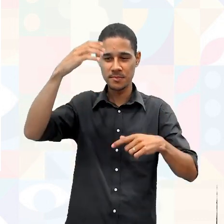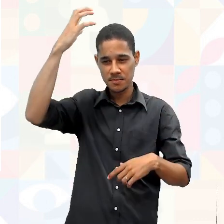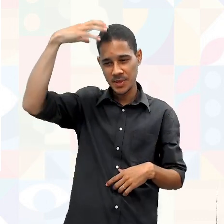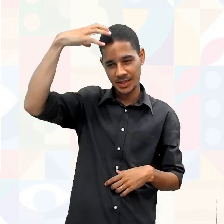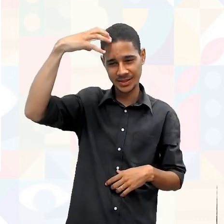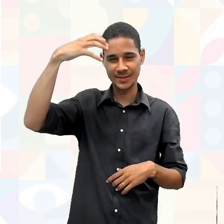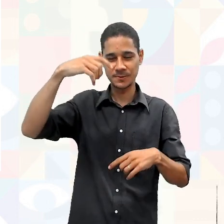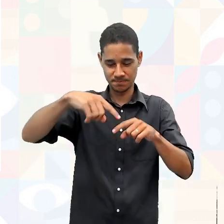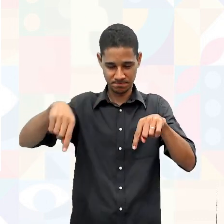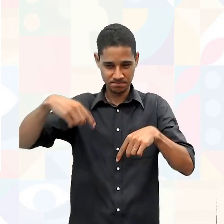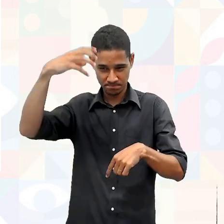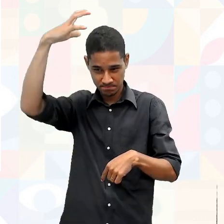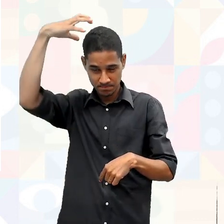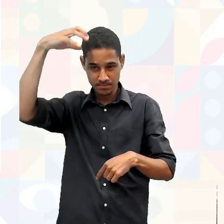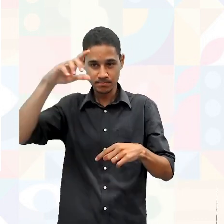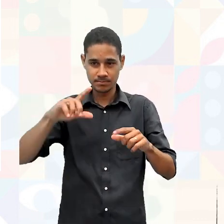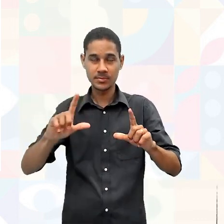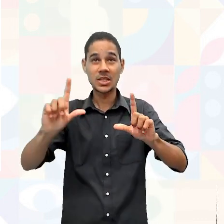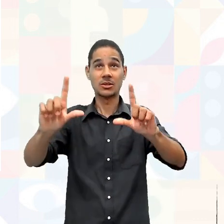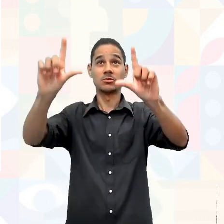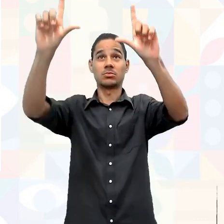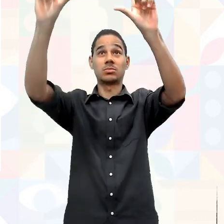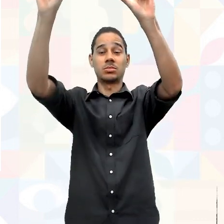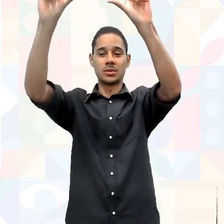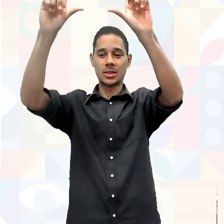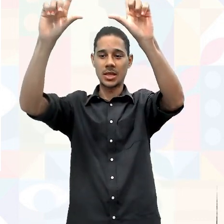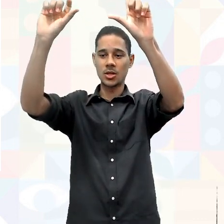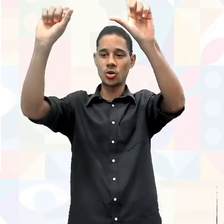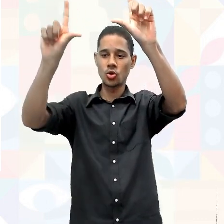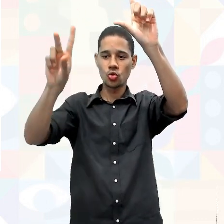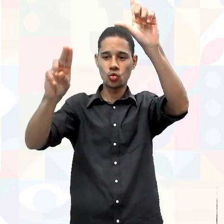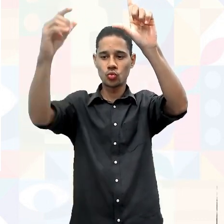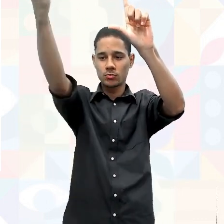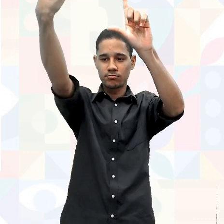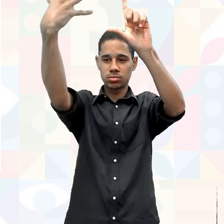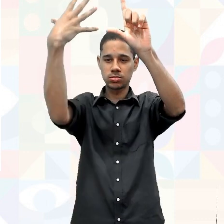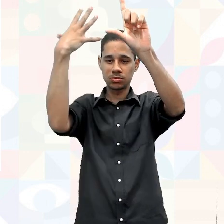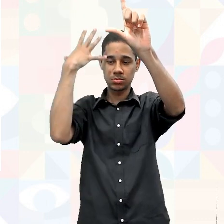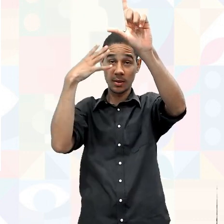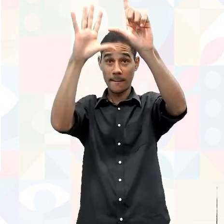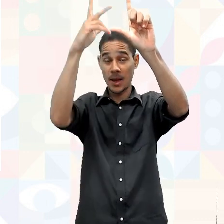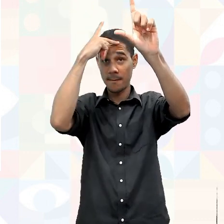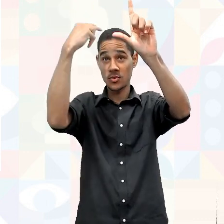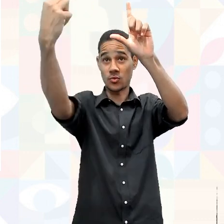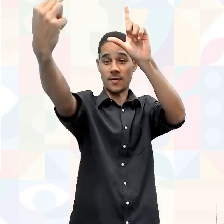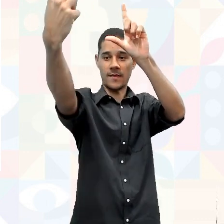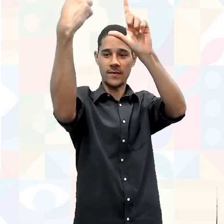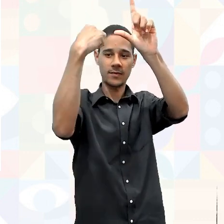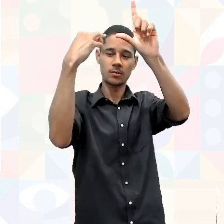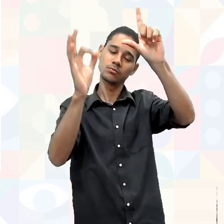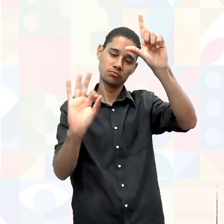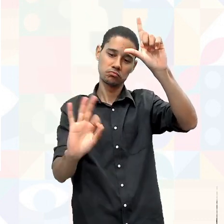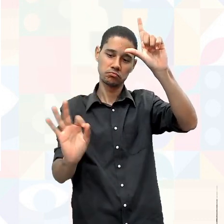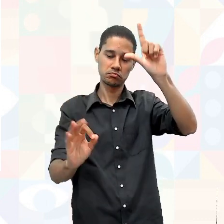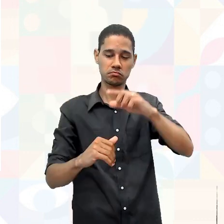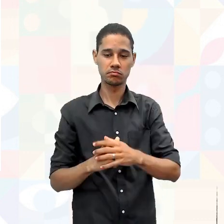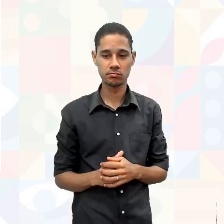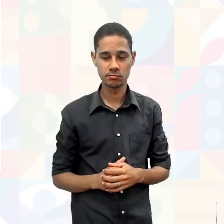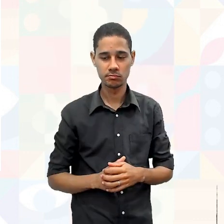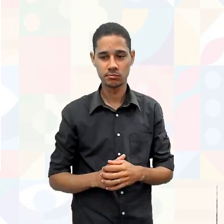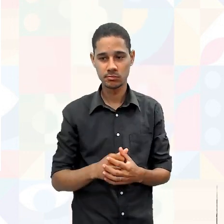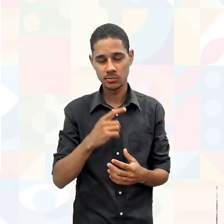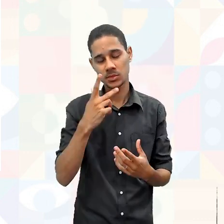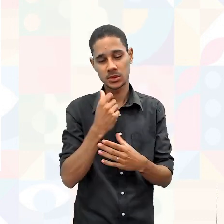De modo que entra luminosidade e aeração, mas as pessoas não têm como enxergar você. Né? Essa questão